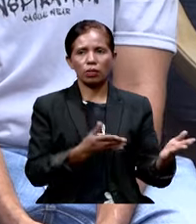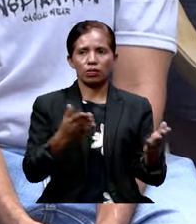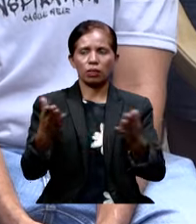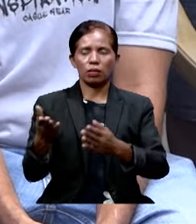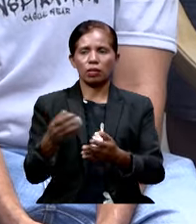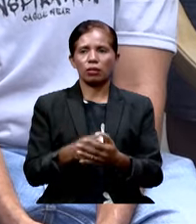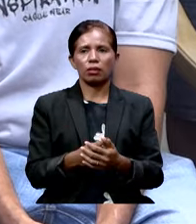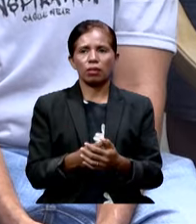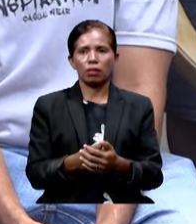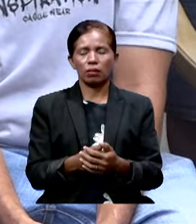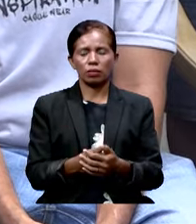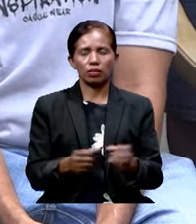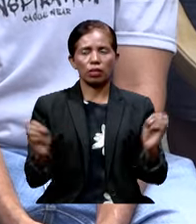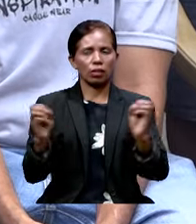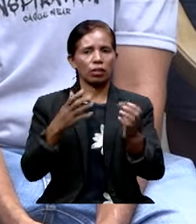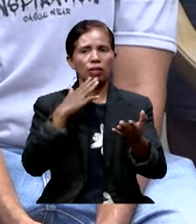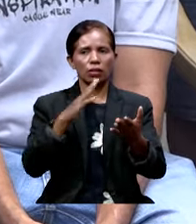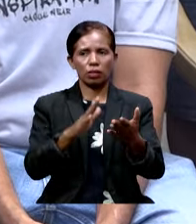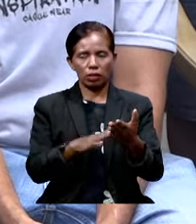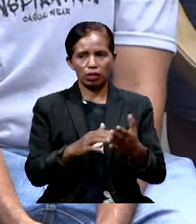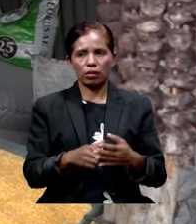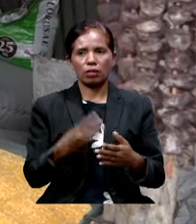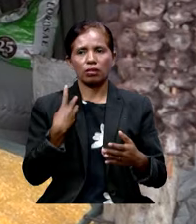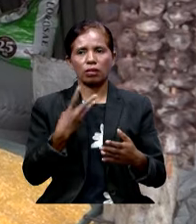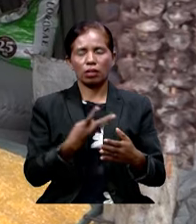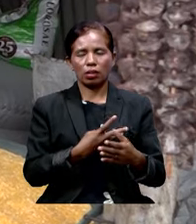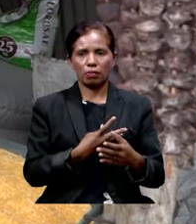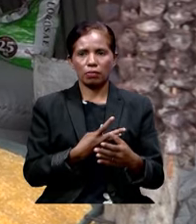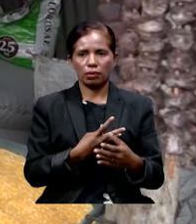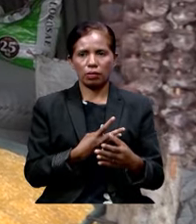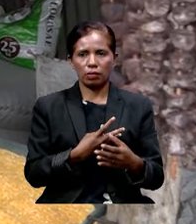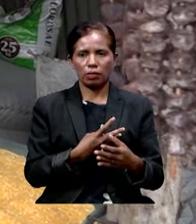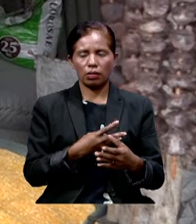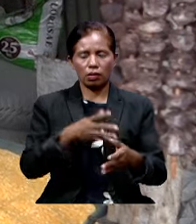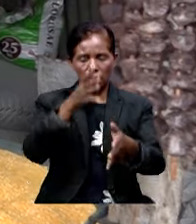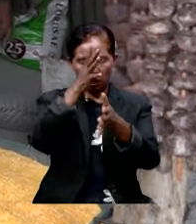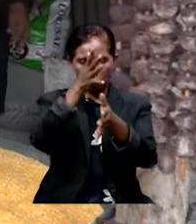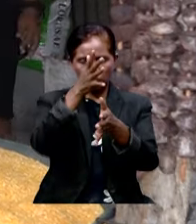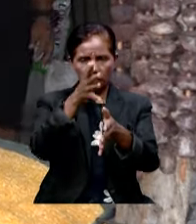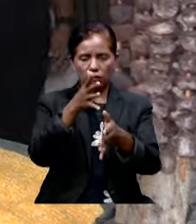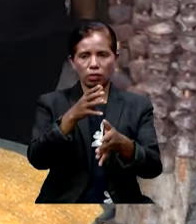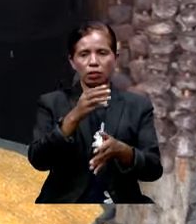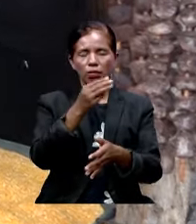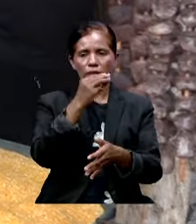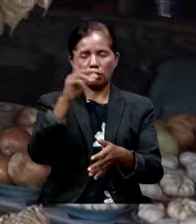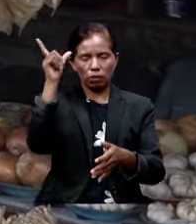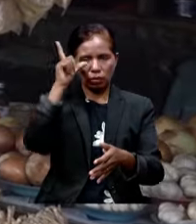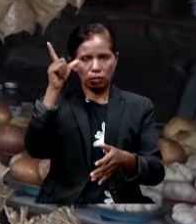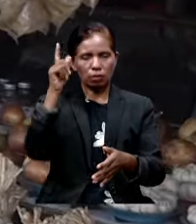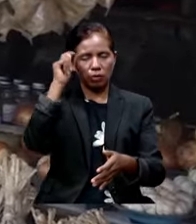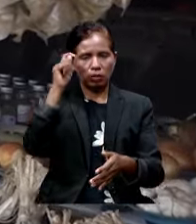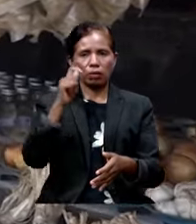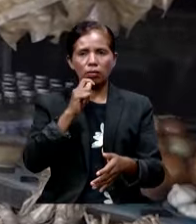om sel adia ko tan ba ami tuir abo alkatiri abo lu olo abo taud mata